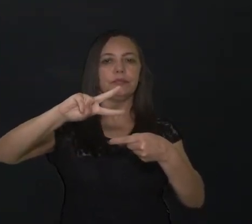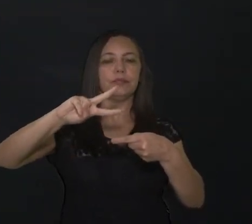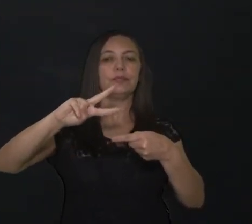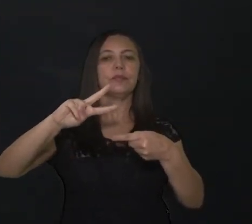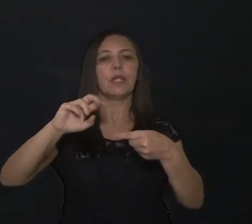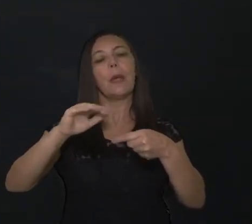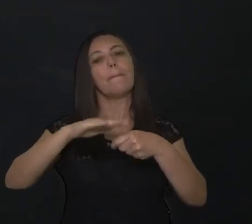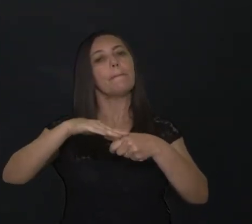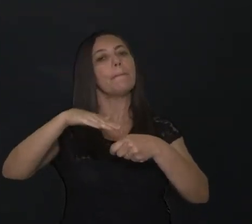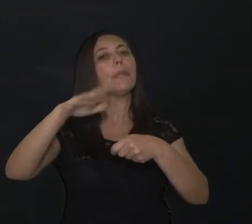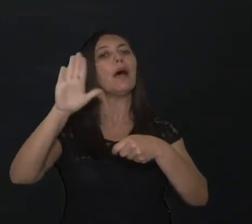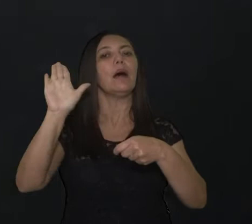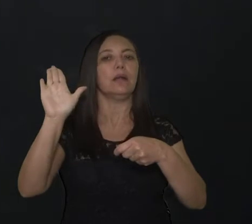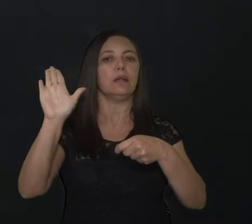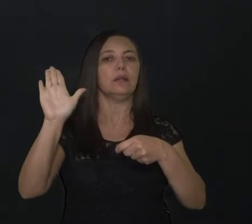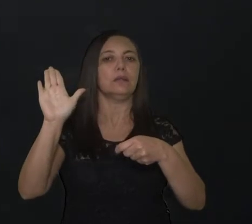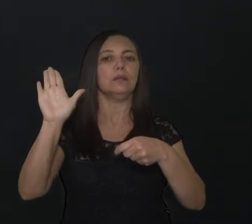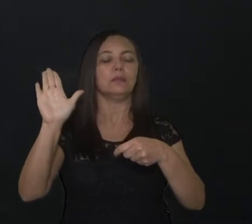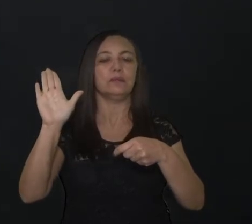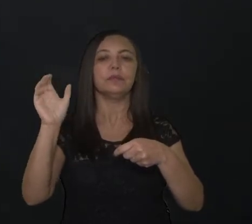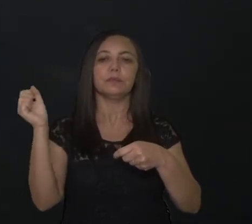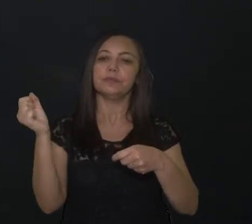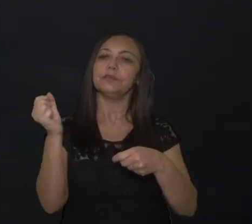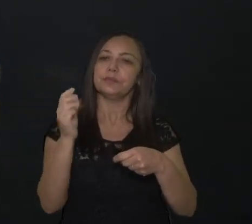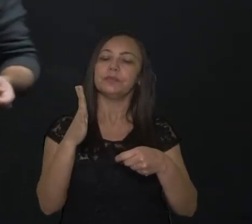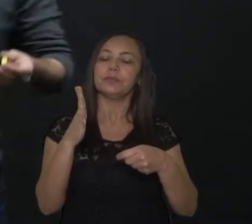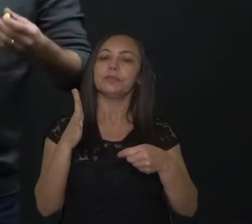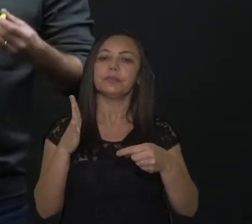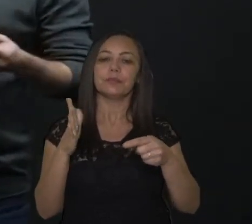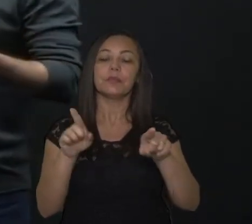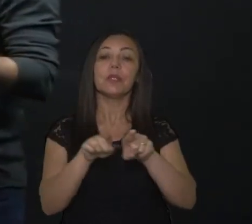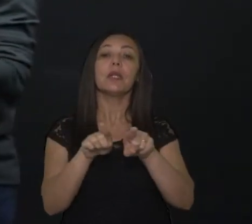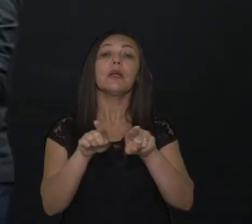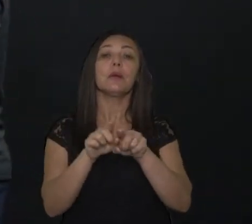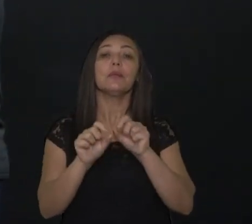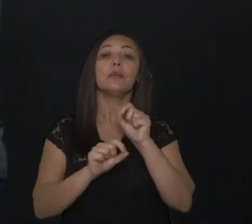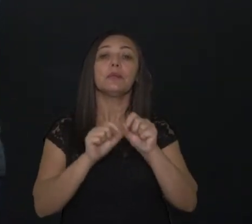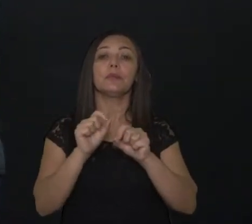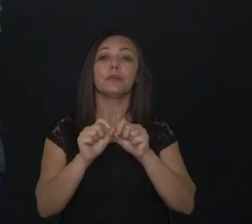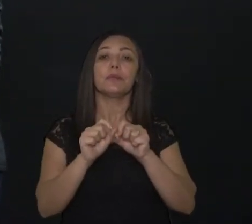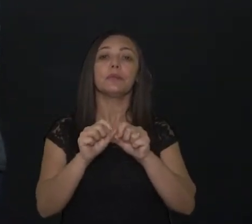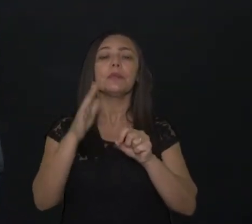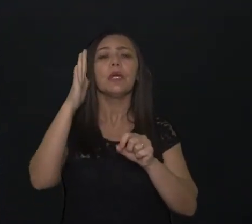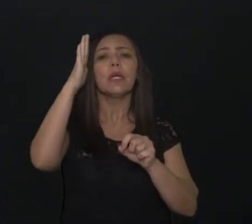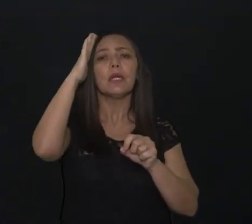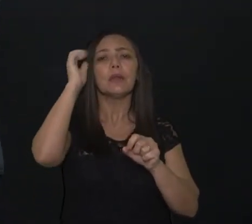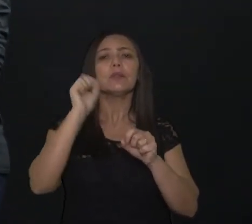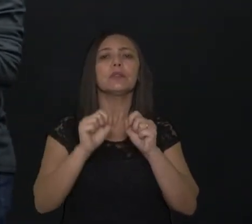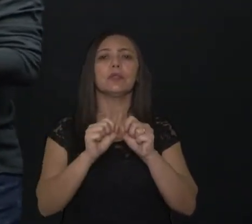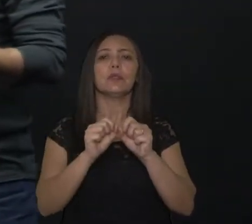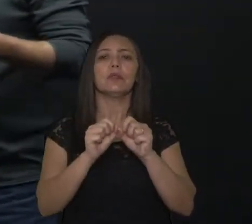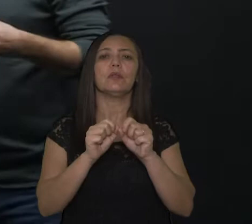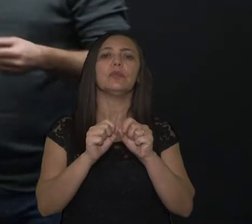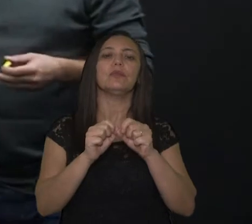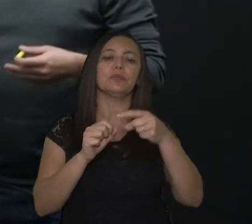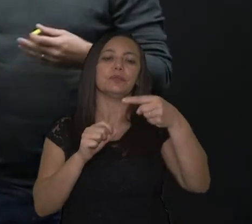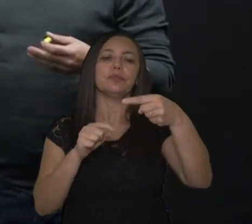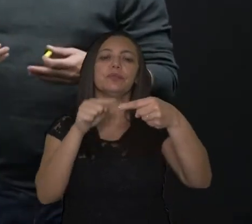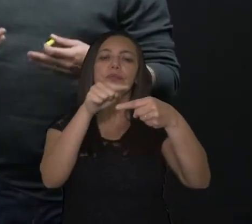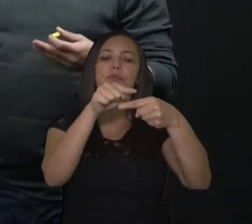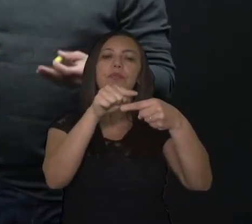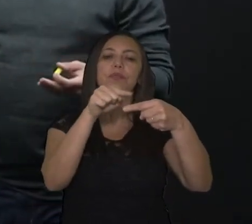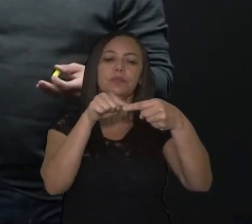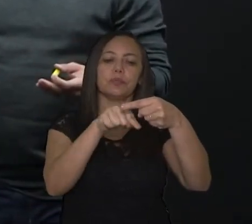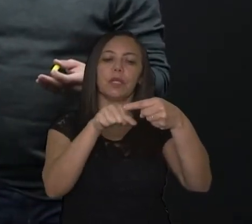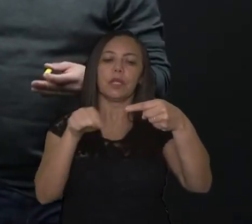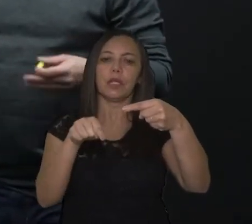das frações ou ao maior dos valores. Ora, pessoal, se eu sei que os meus